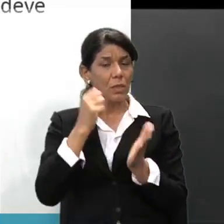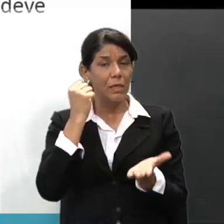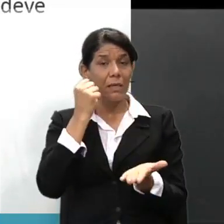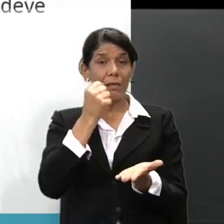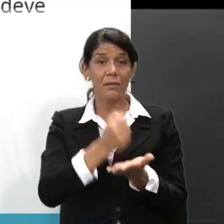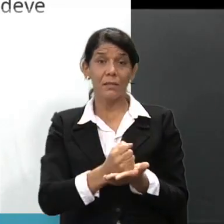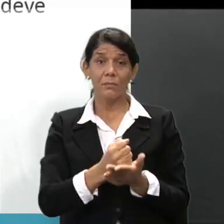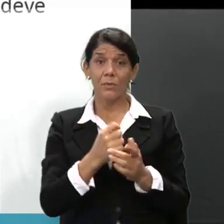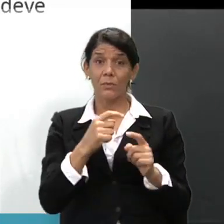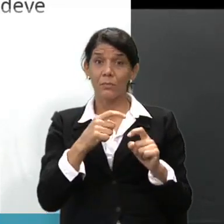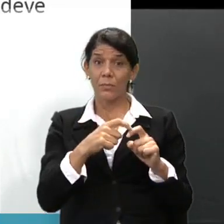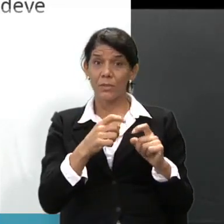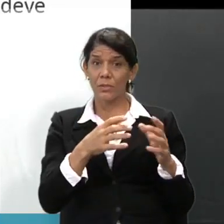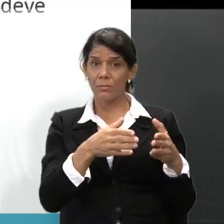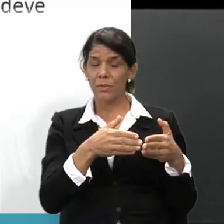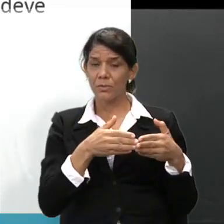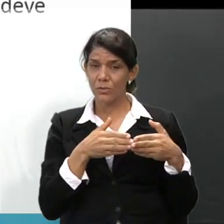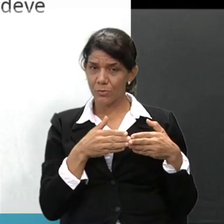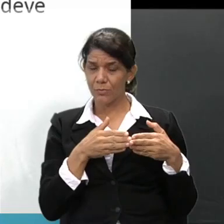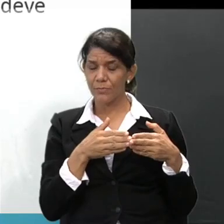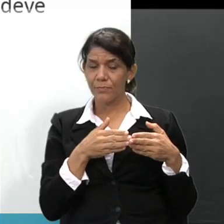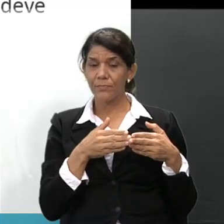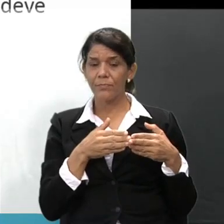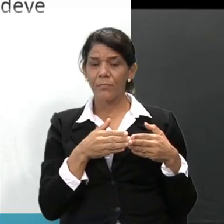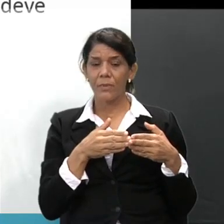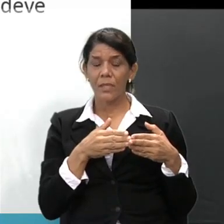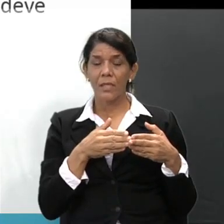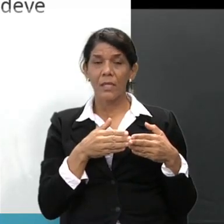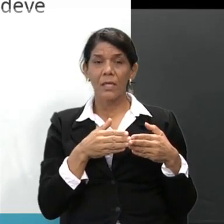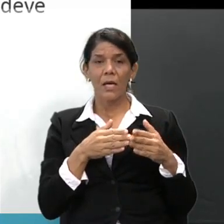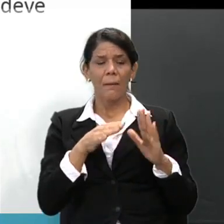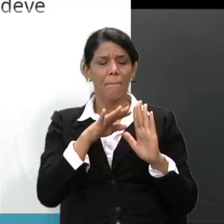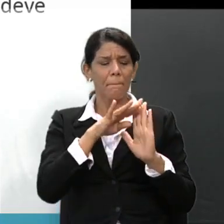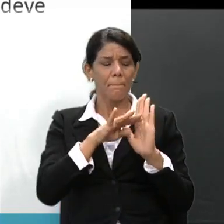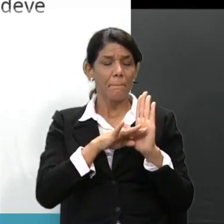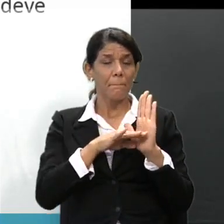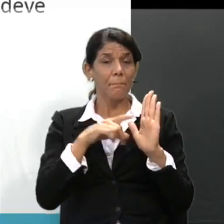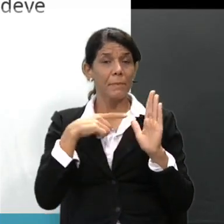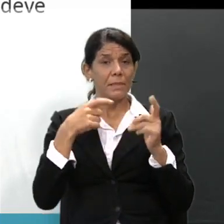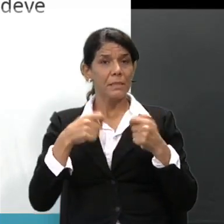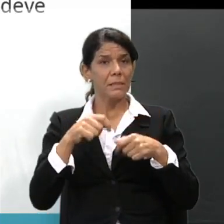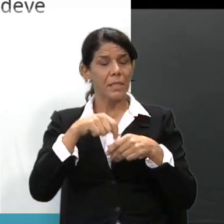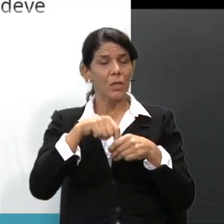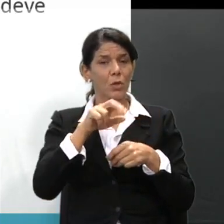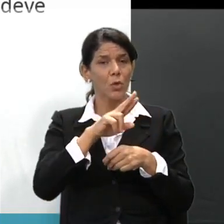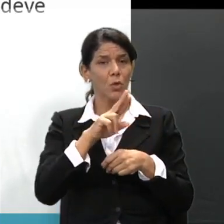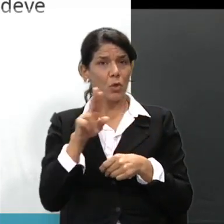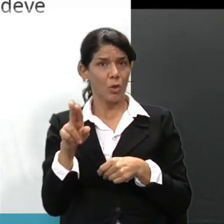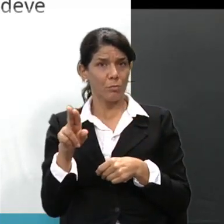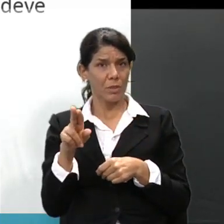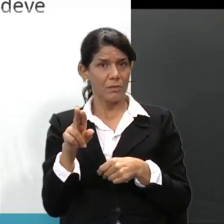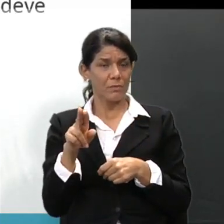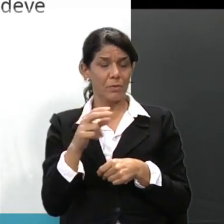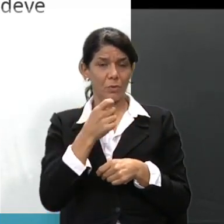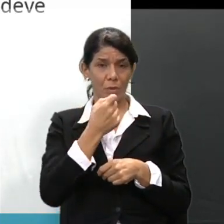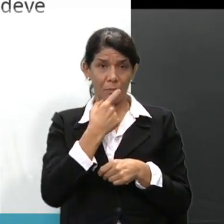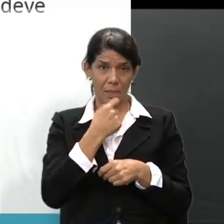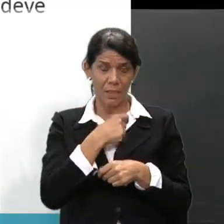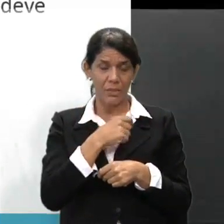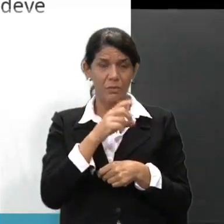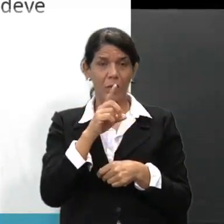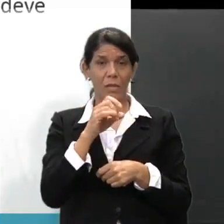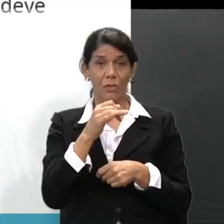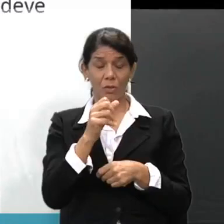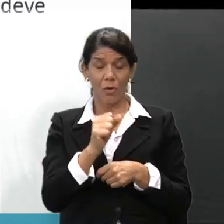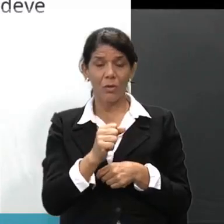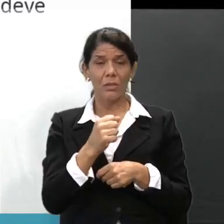do médico que solicitou essa solução. A prescrição deve conter o nome do medicamento, além da